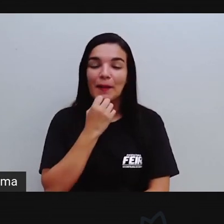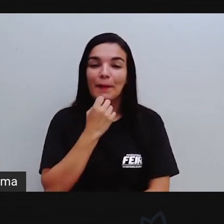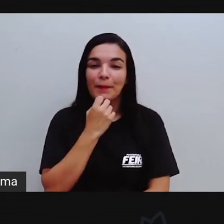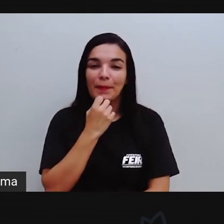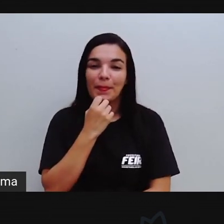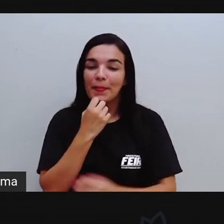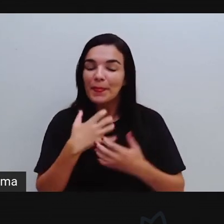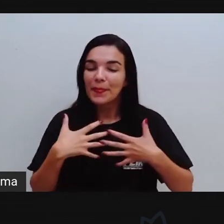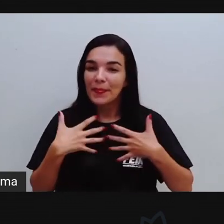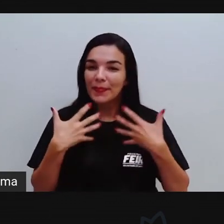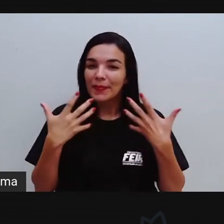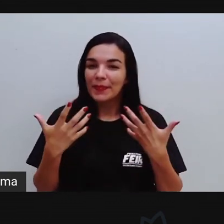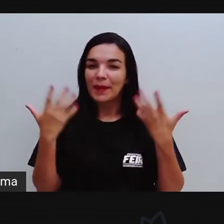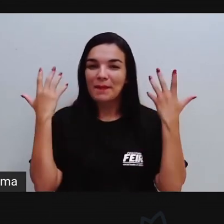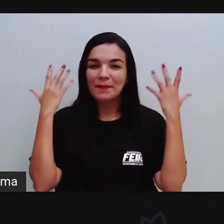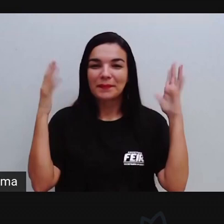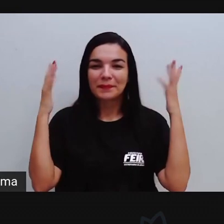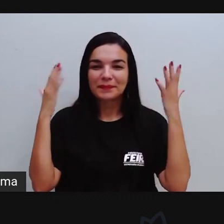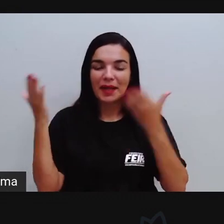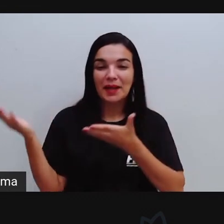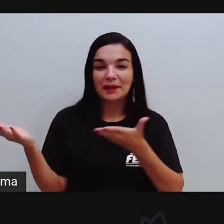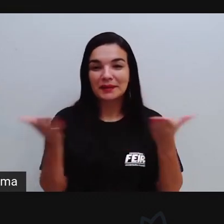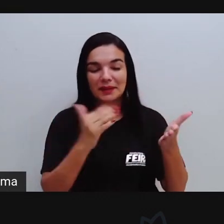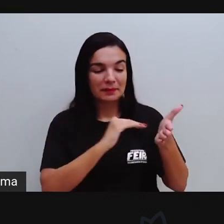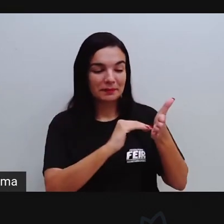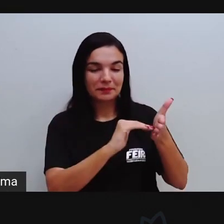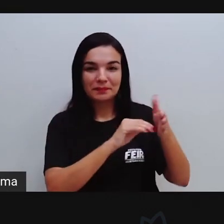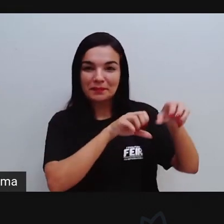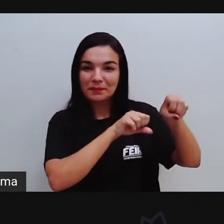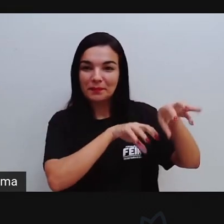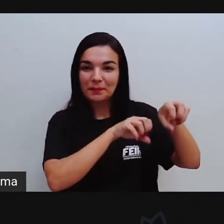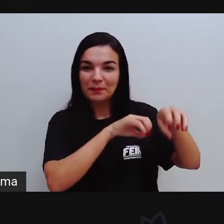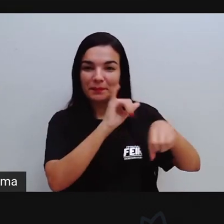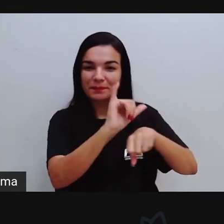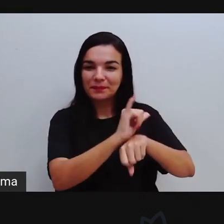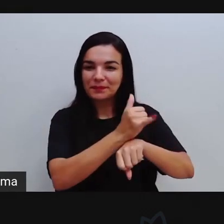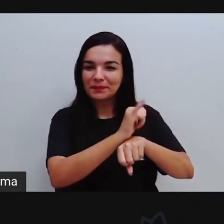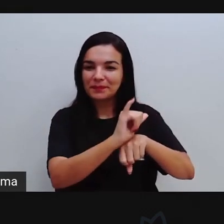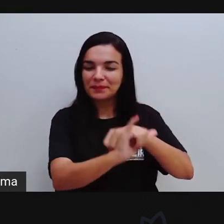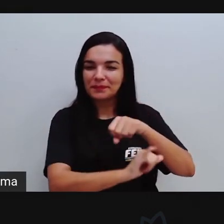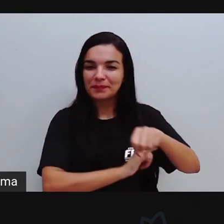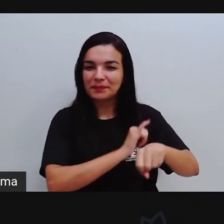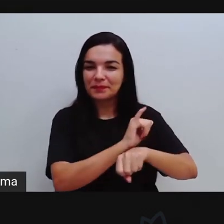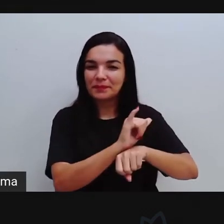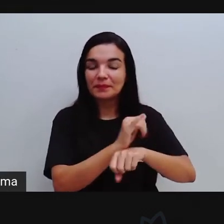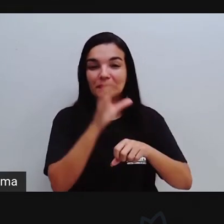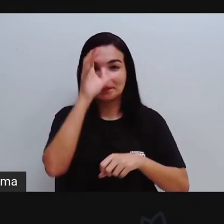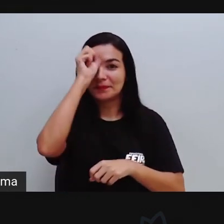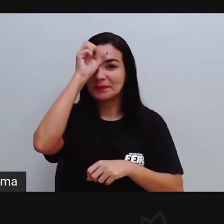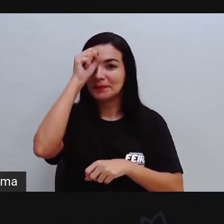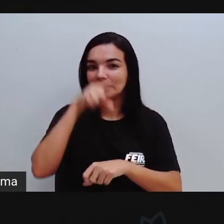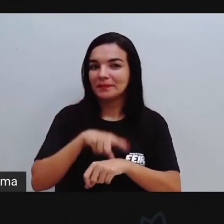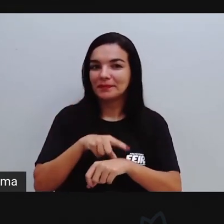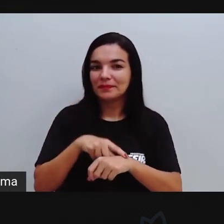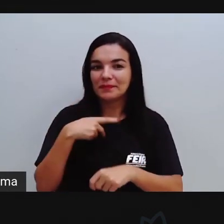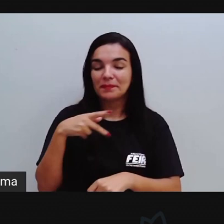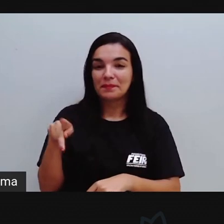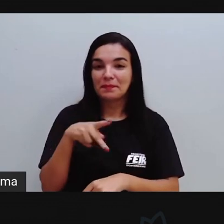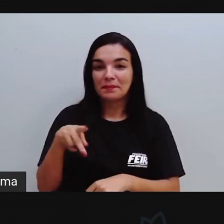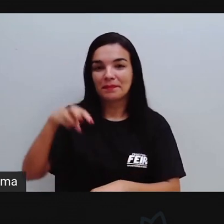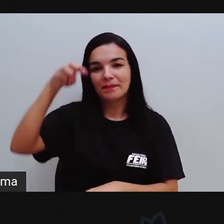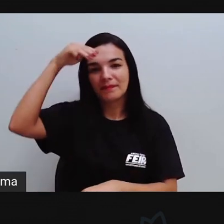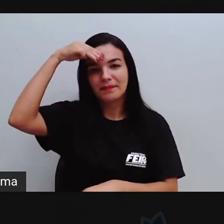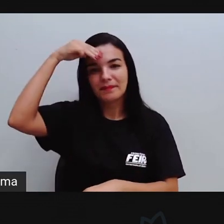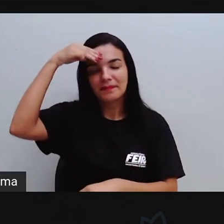É com enorme alegria que a gente recebe vocês aqui no nosso canal para mais um momento de muito aprendizado. Eu sou a professora